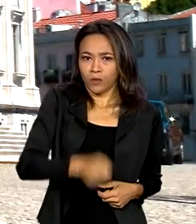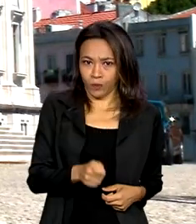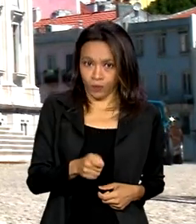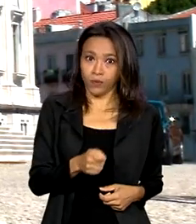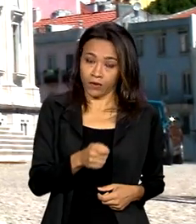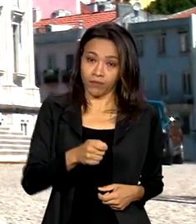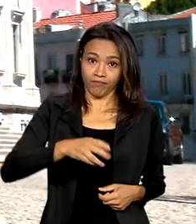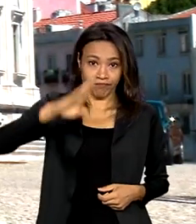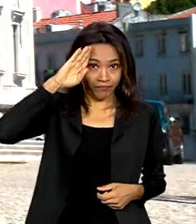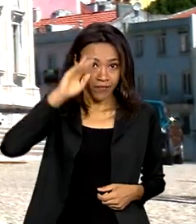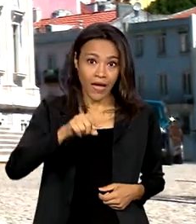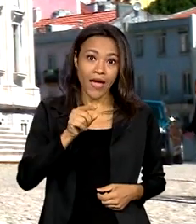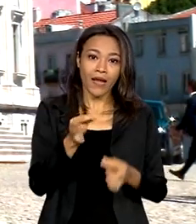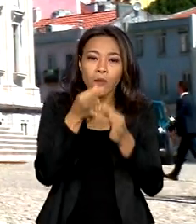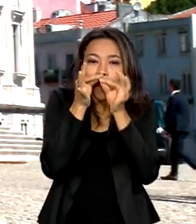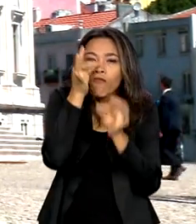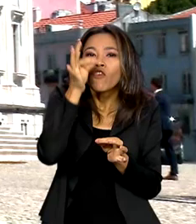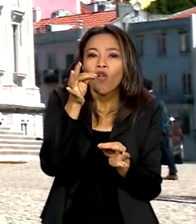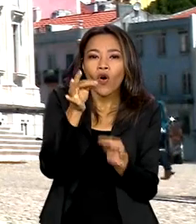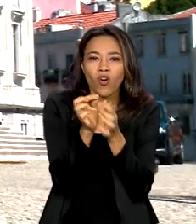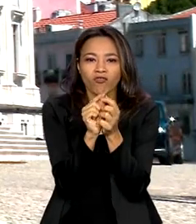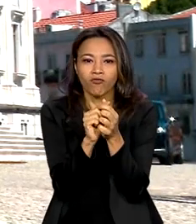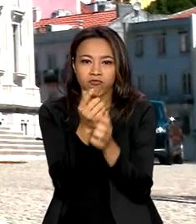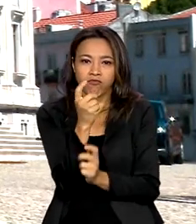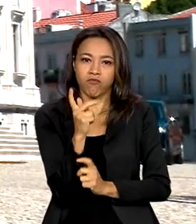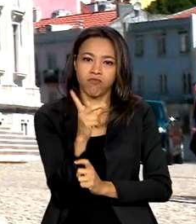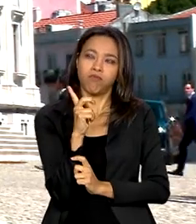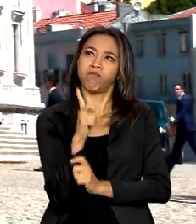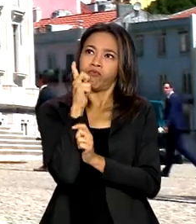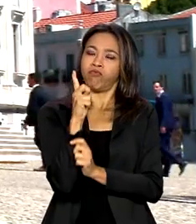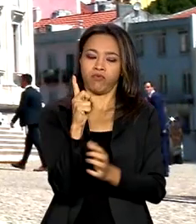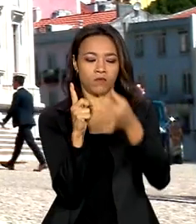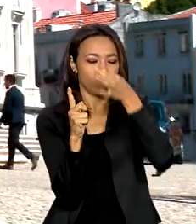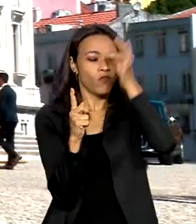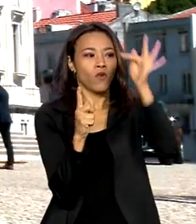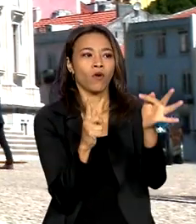foi o cravo, uma flor colocada nos canos das espingardas dos soldados.